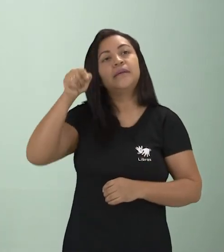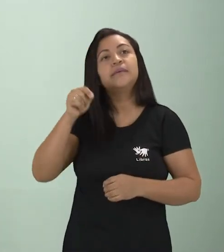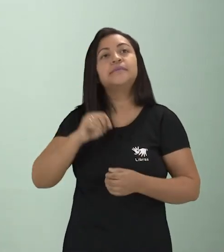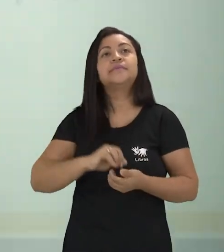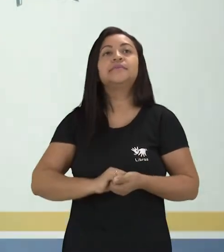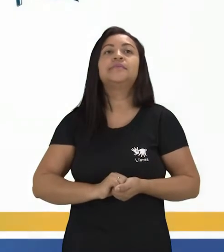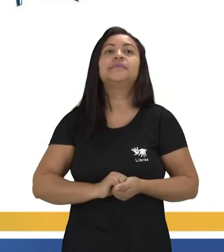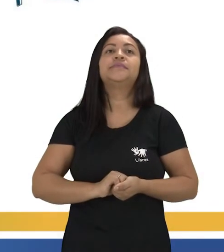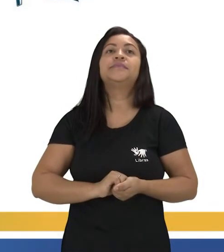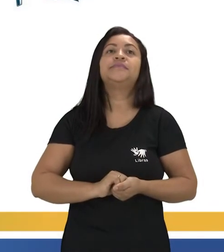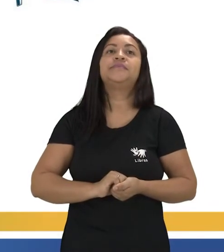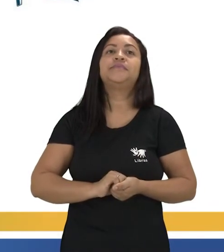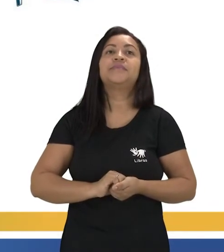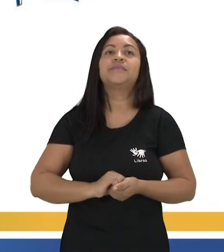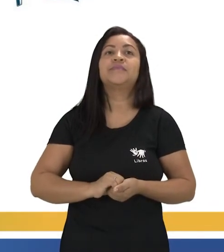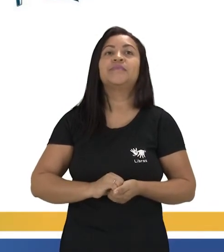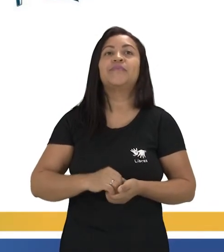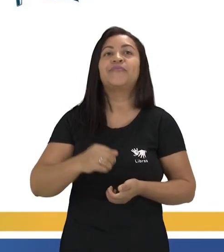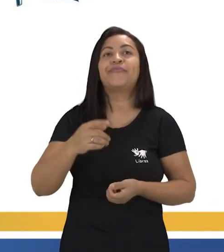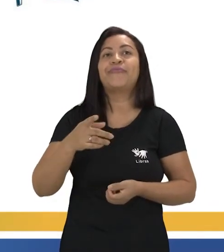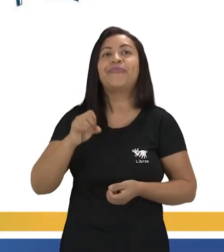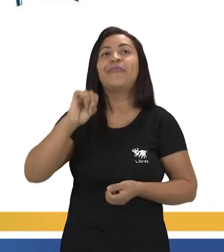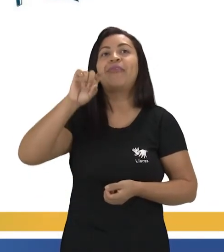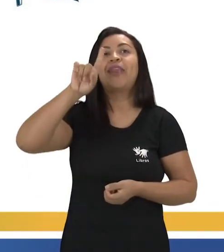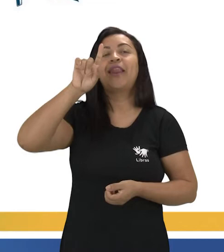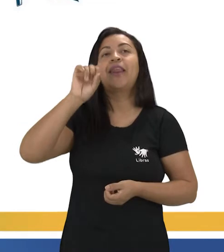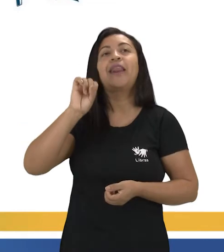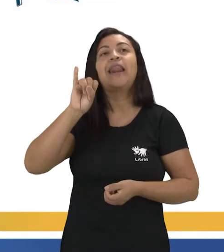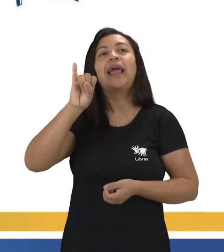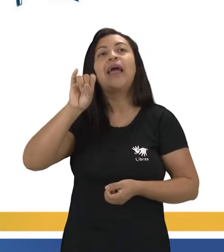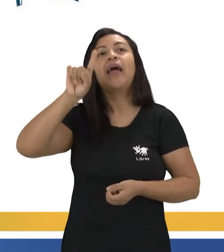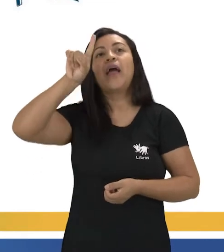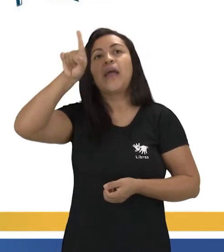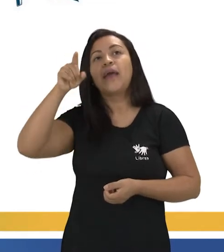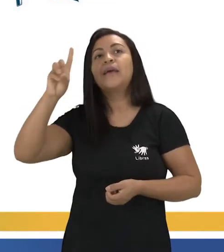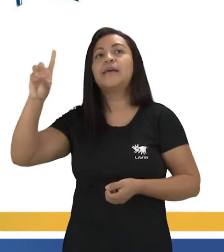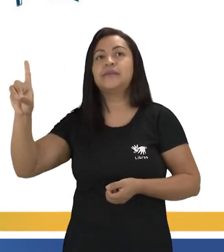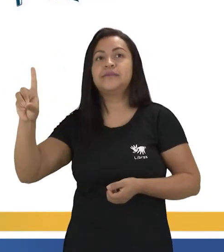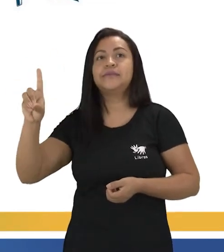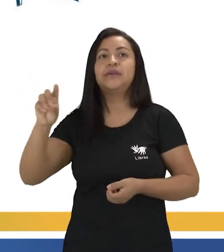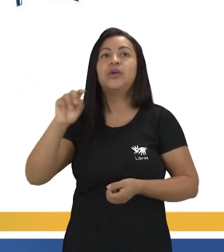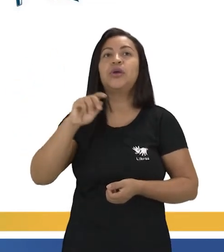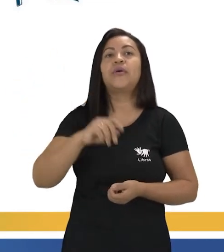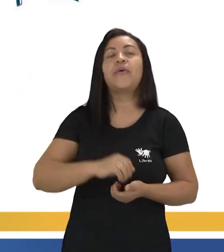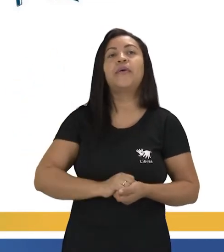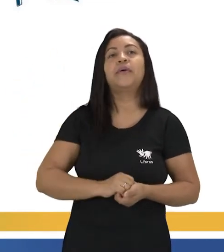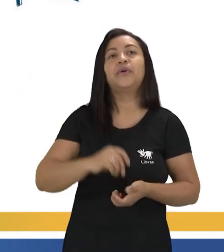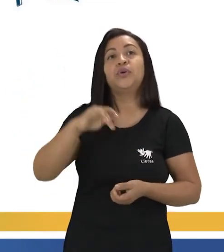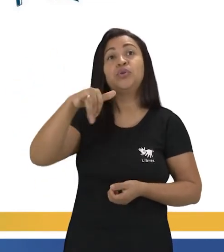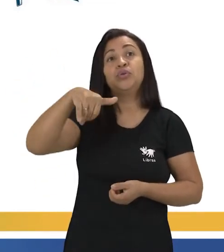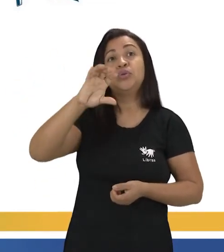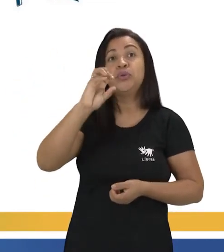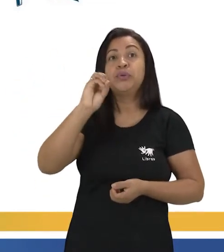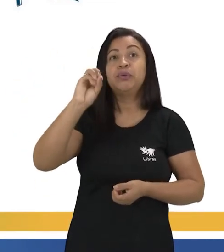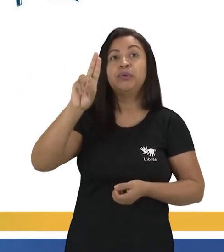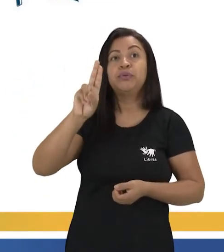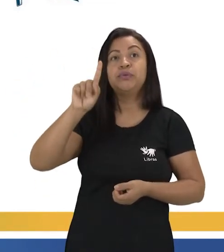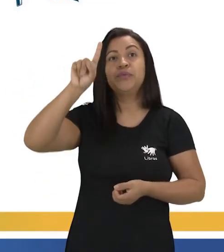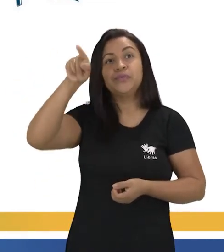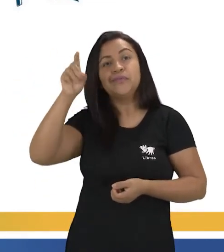I had vira I'd. You had, you'd. He had, he'd. She